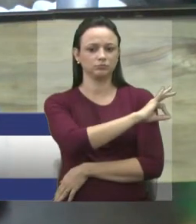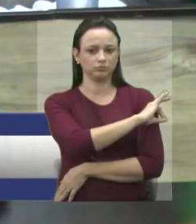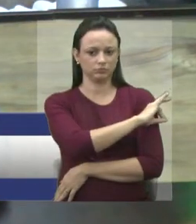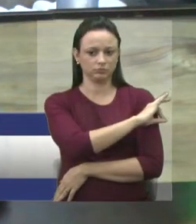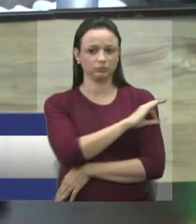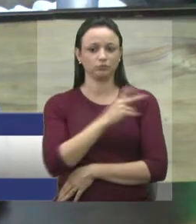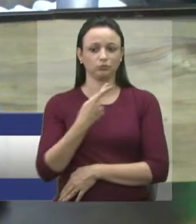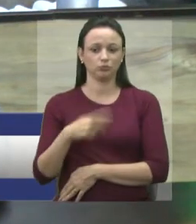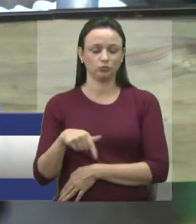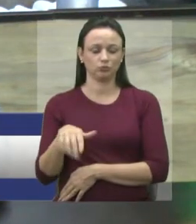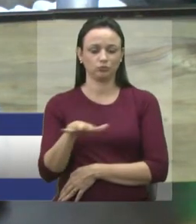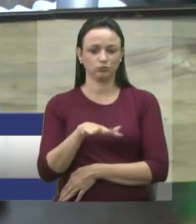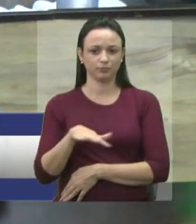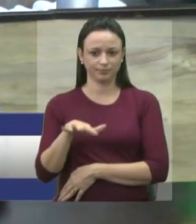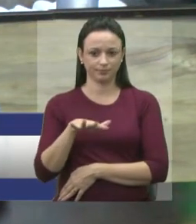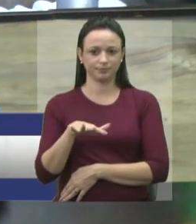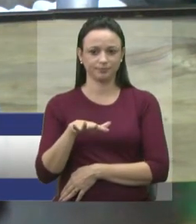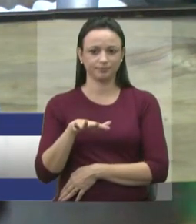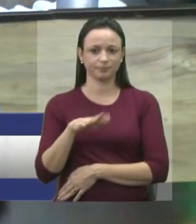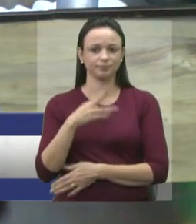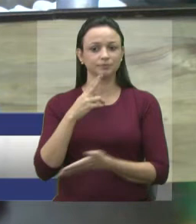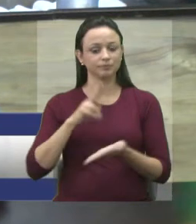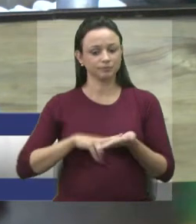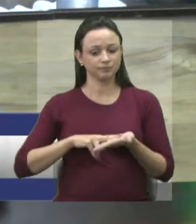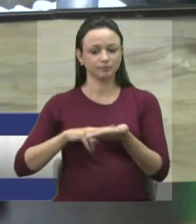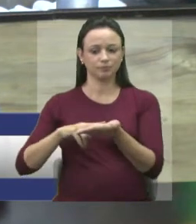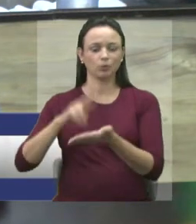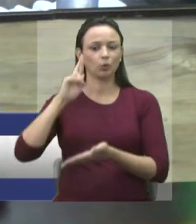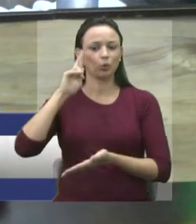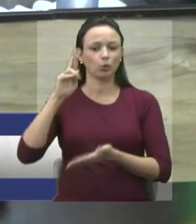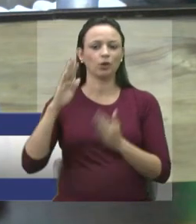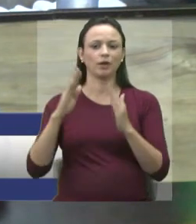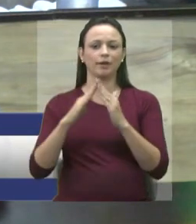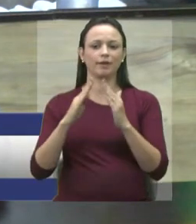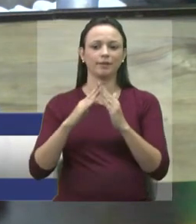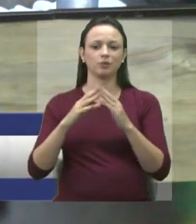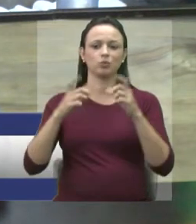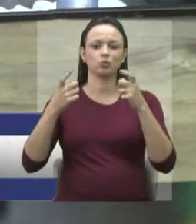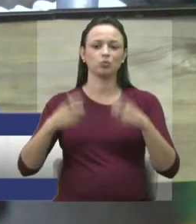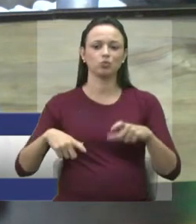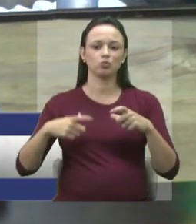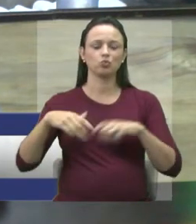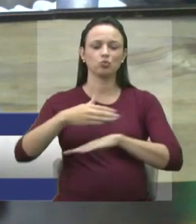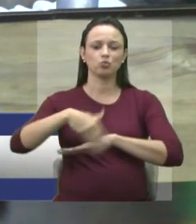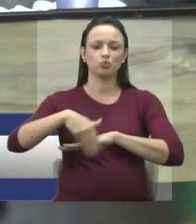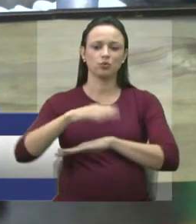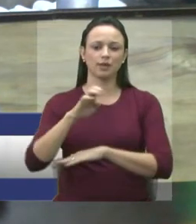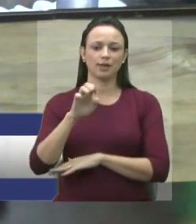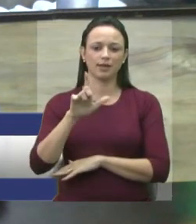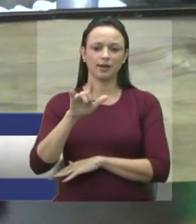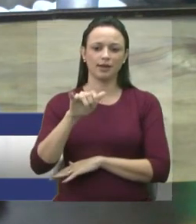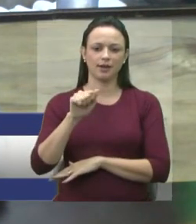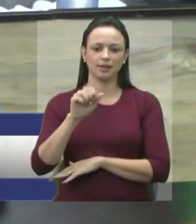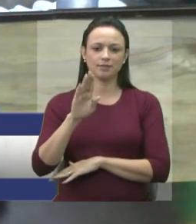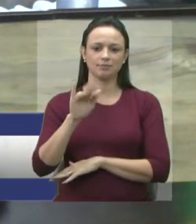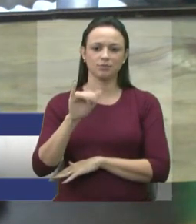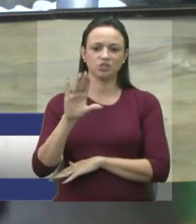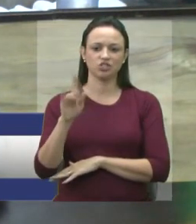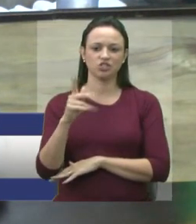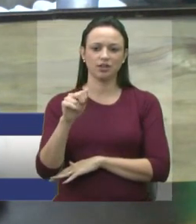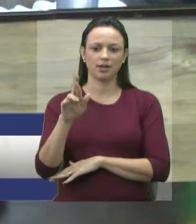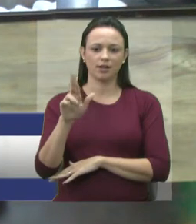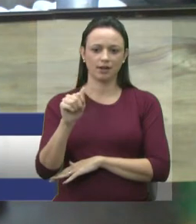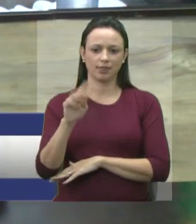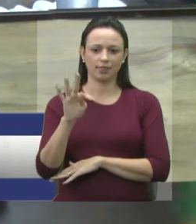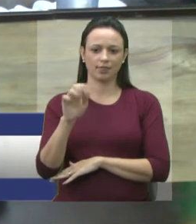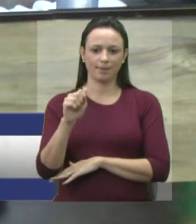municipal que notifique o proprietário do imóvel localizado na rua Elias Bichara Tabal até